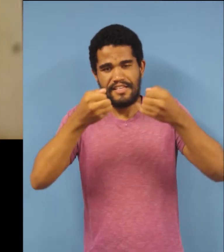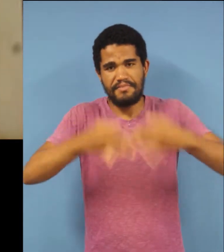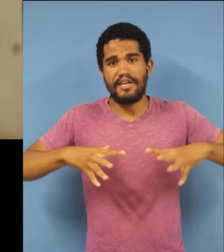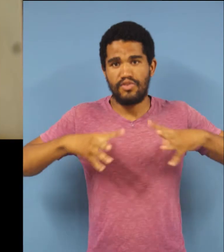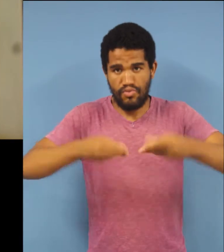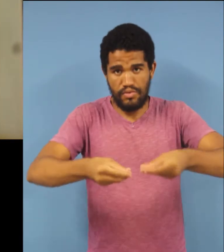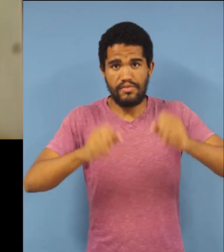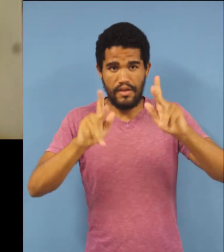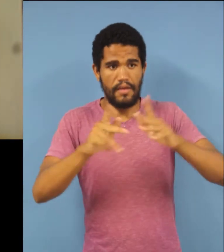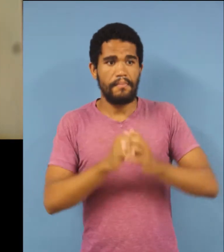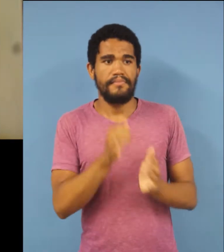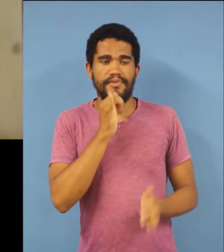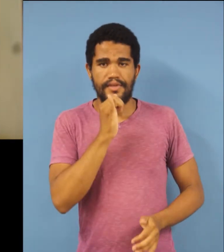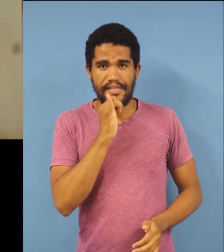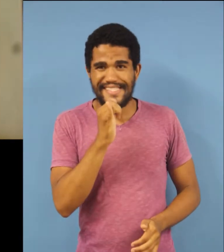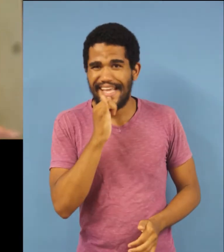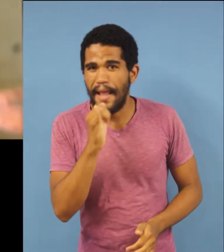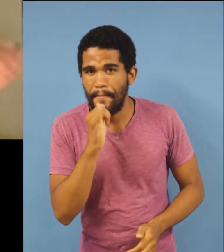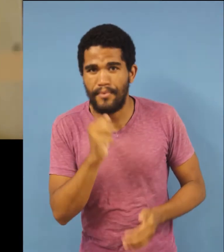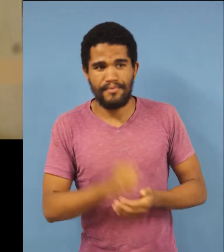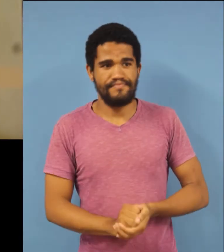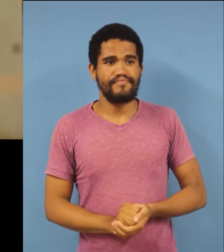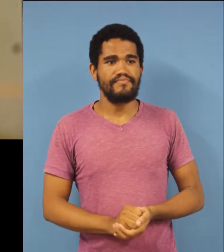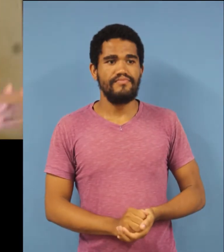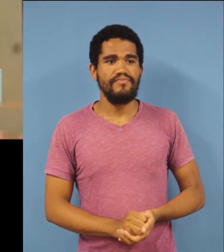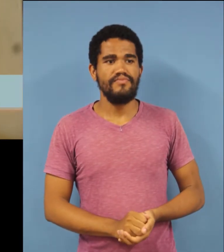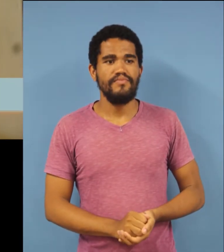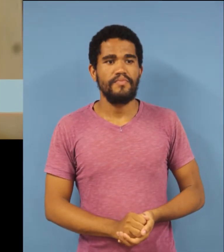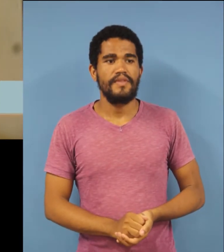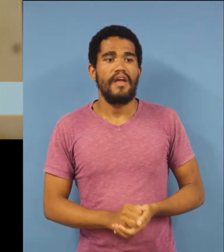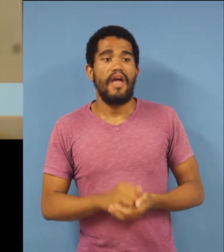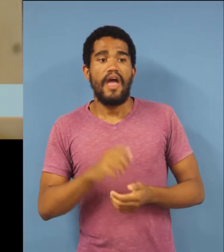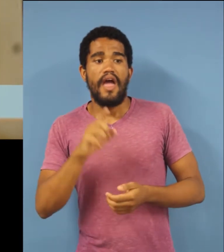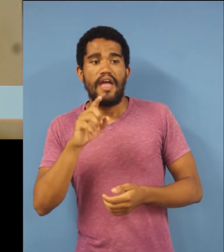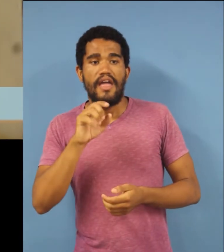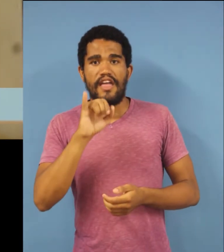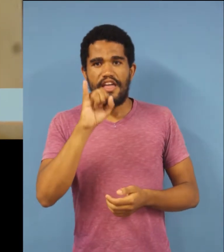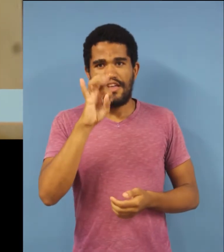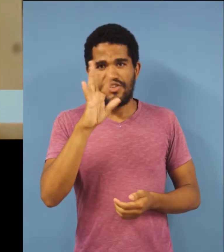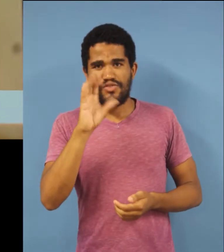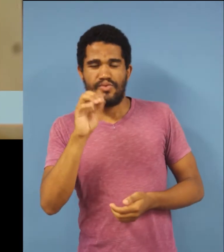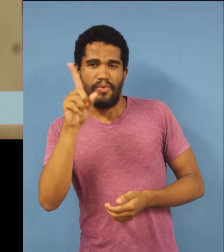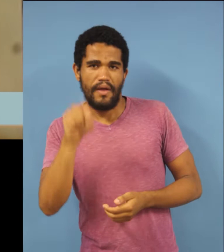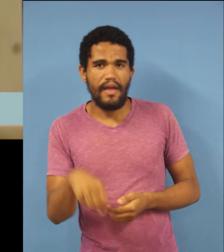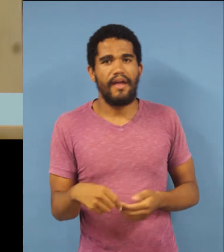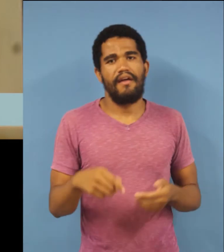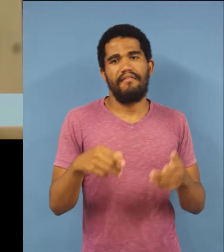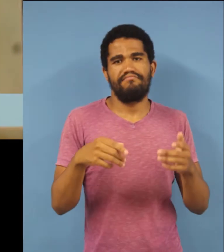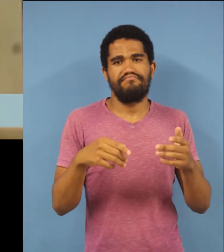bom? Conectivos de exemplificação. Por exemplo, isto é,